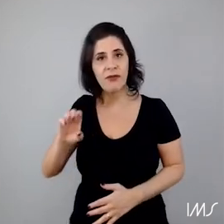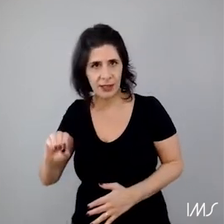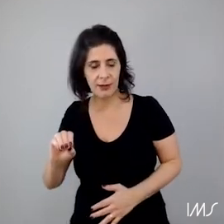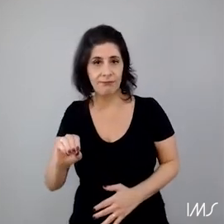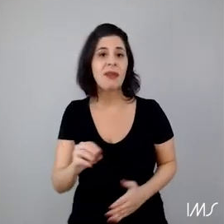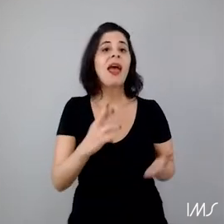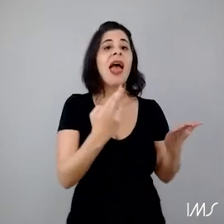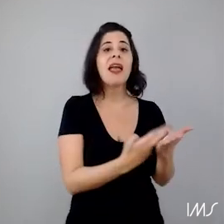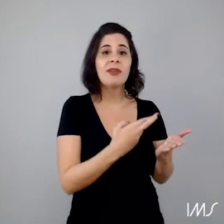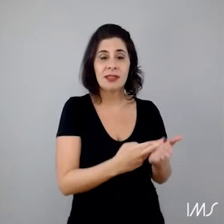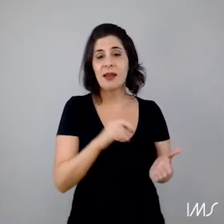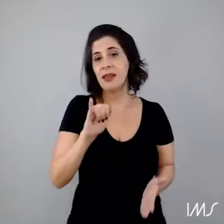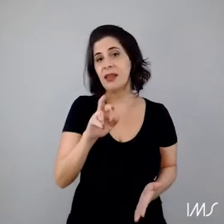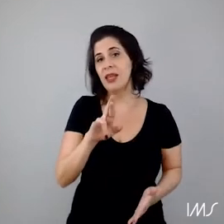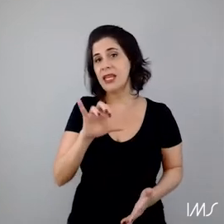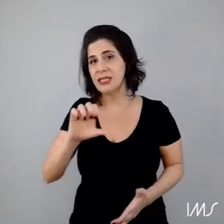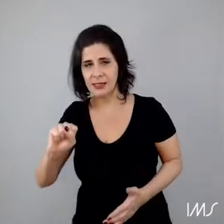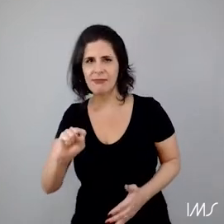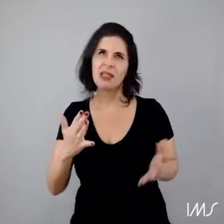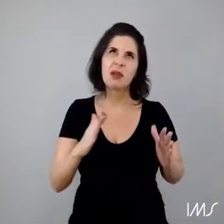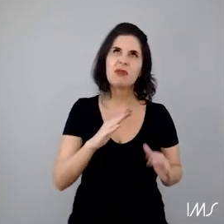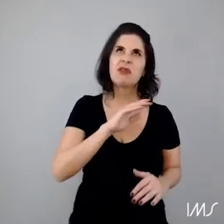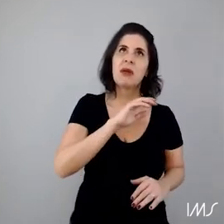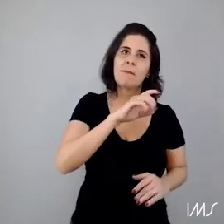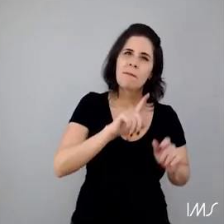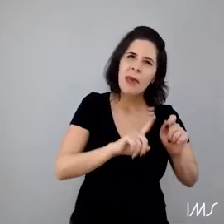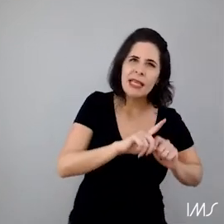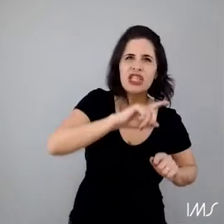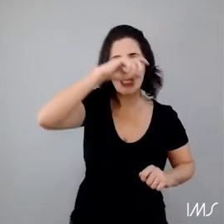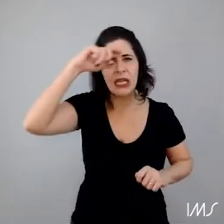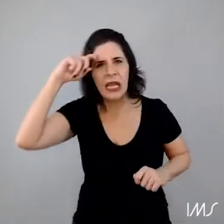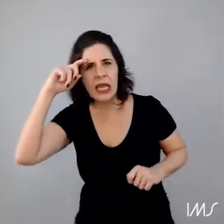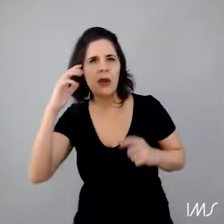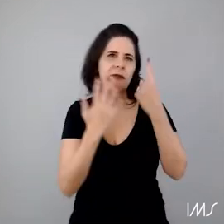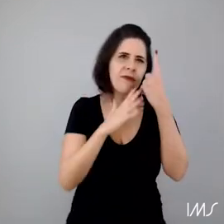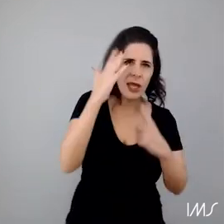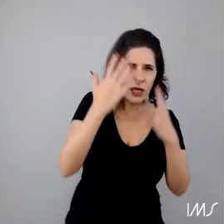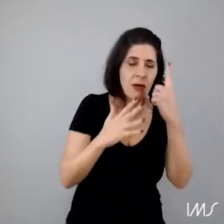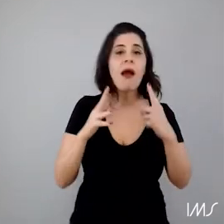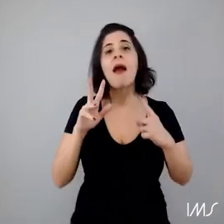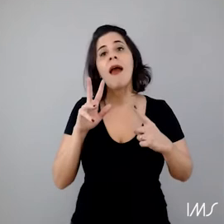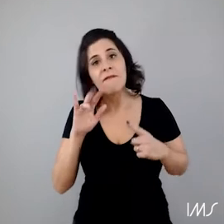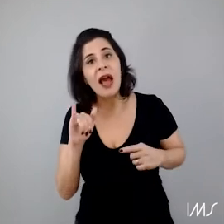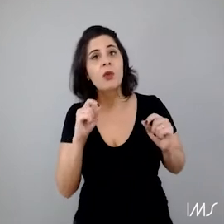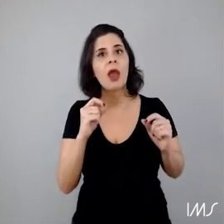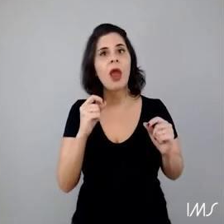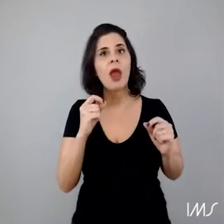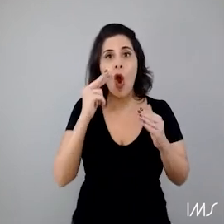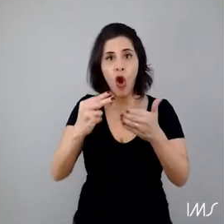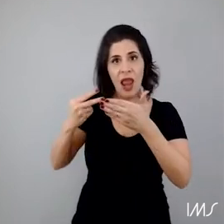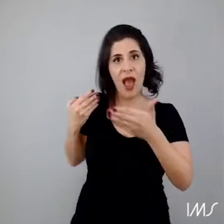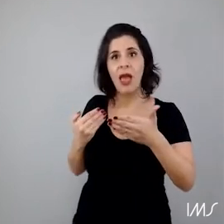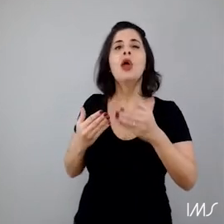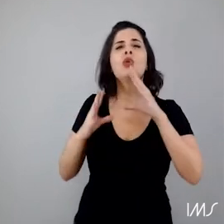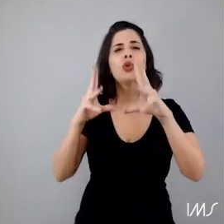Na revista Iris, de janeiro e fevereiro de 1990, ela faz um balanço da década de sua grande produção